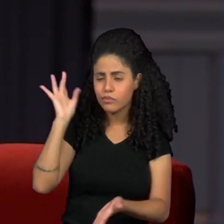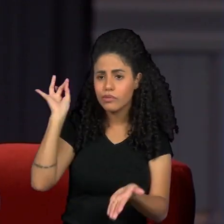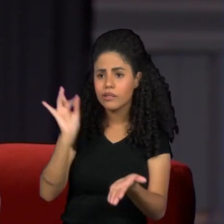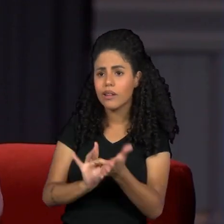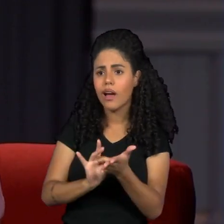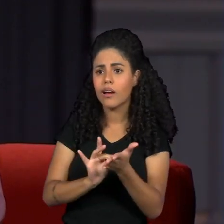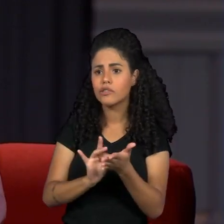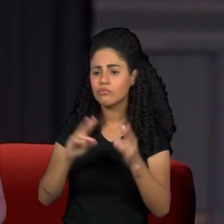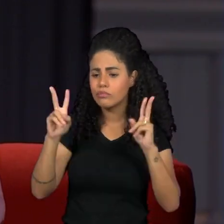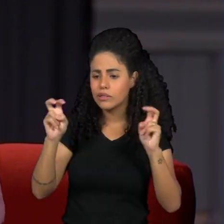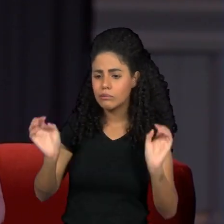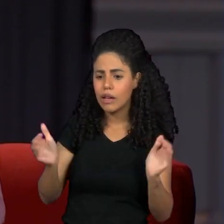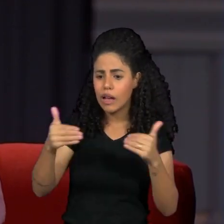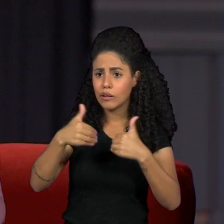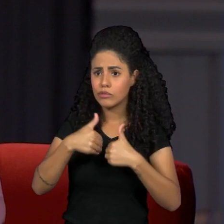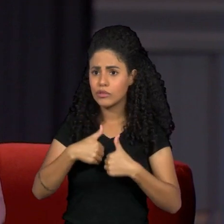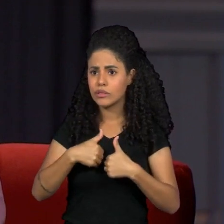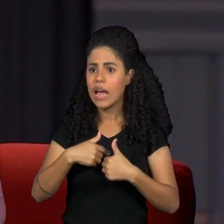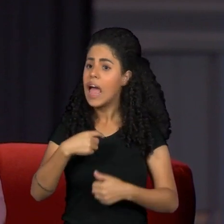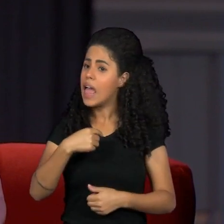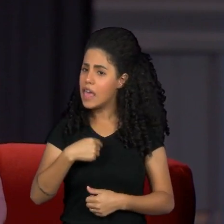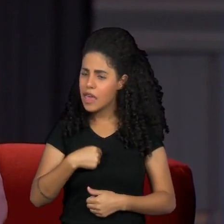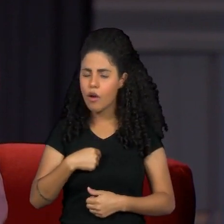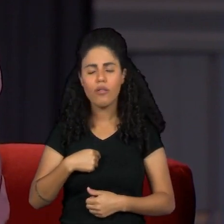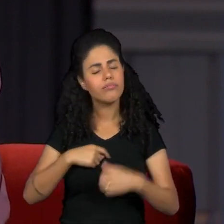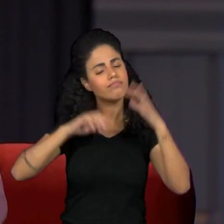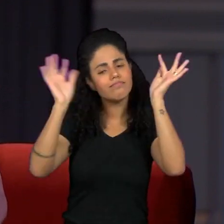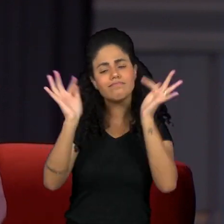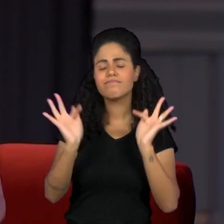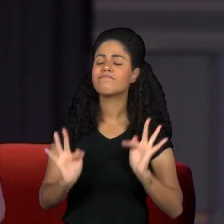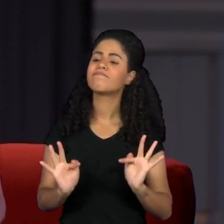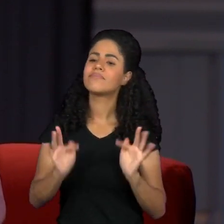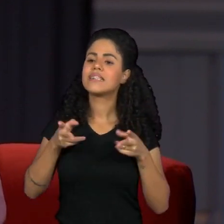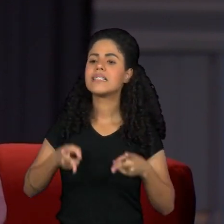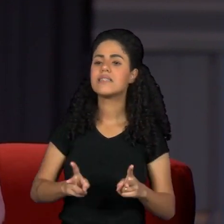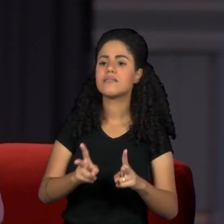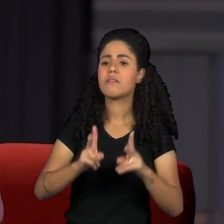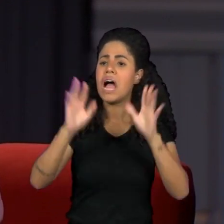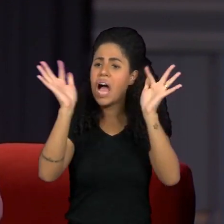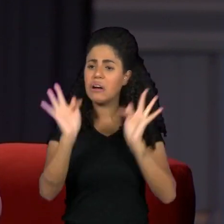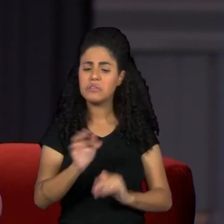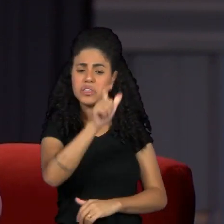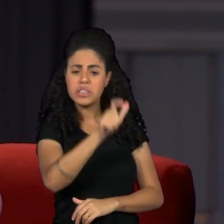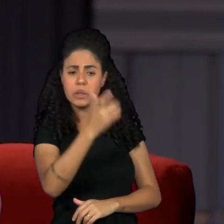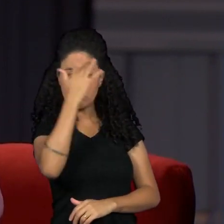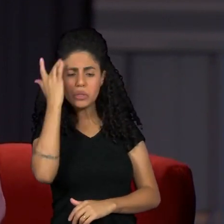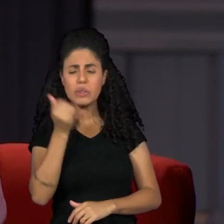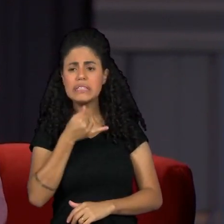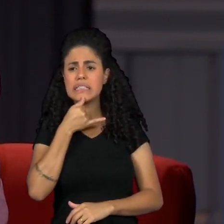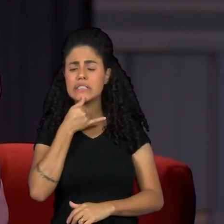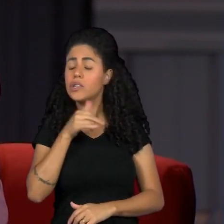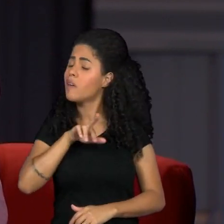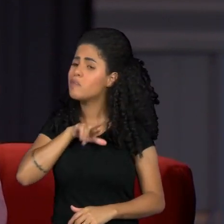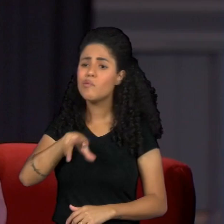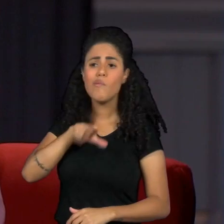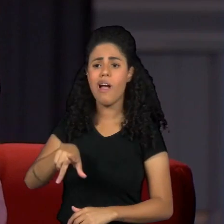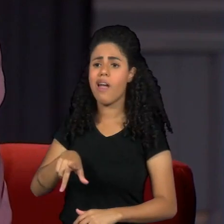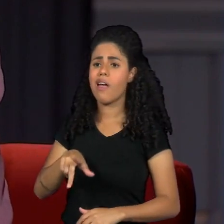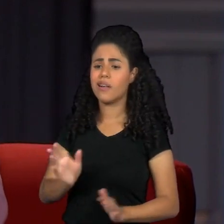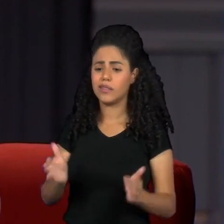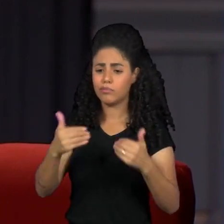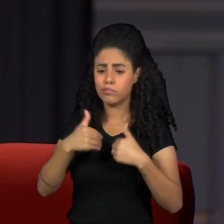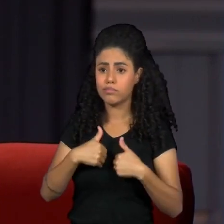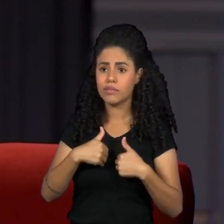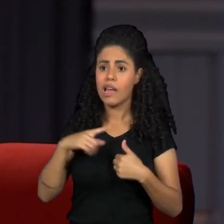porque eu falo que a minha militância é ser feliz, autista e feliz. Sim. E as pessoas falam, o autismo é muito triste. Mas o problema não é o autismo, é a